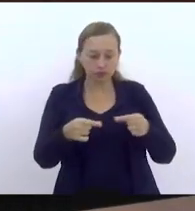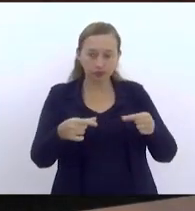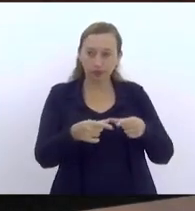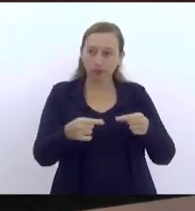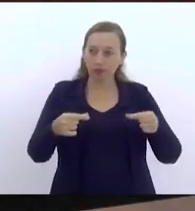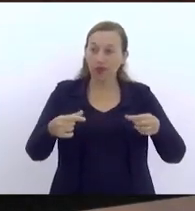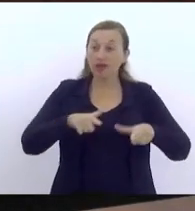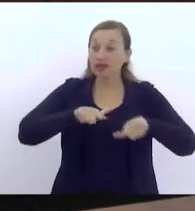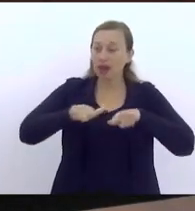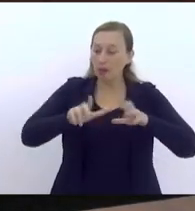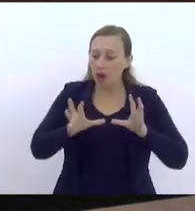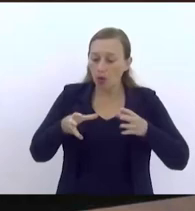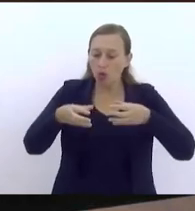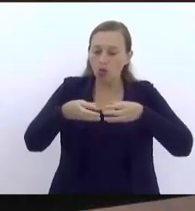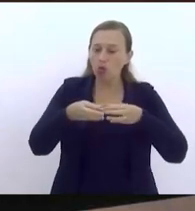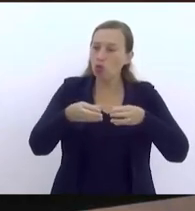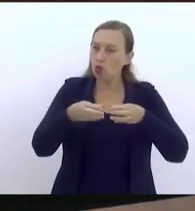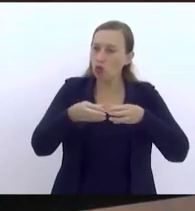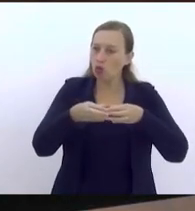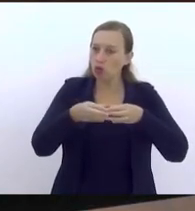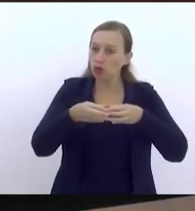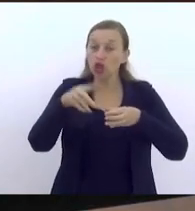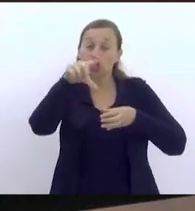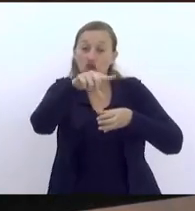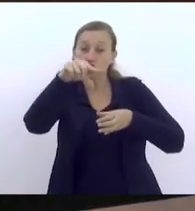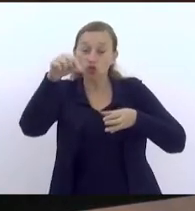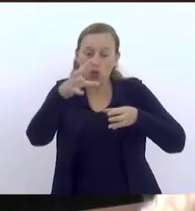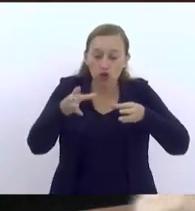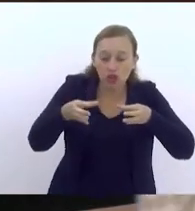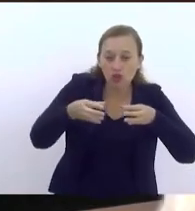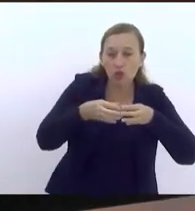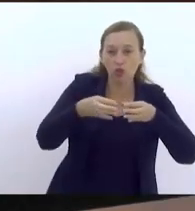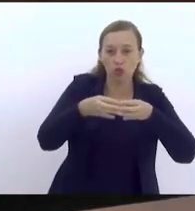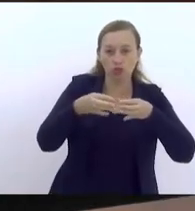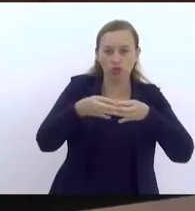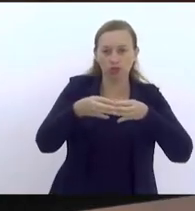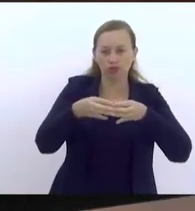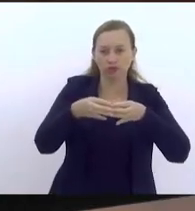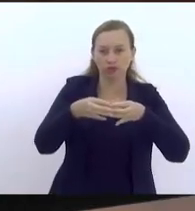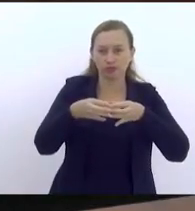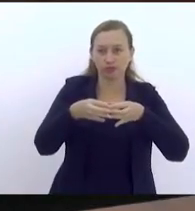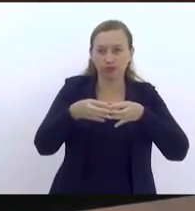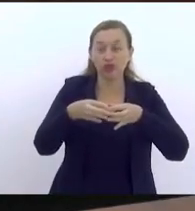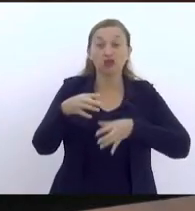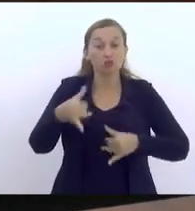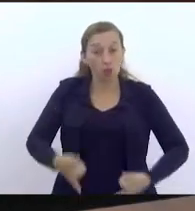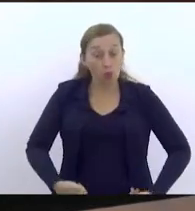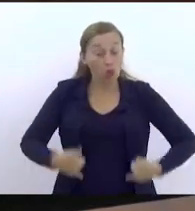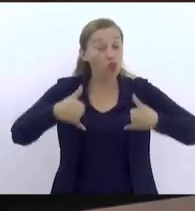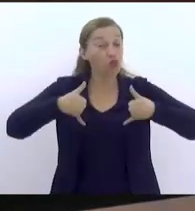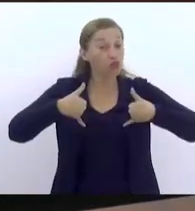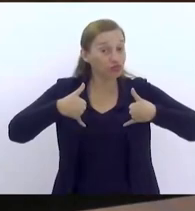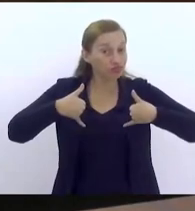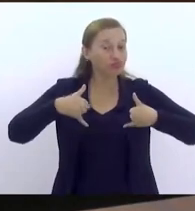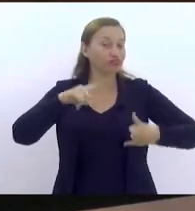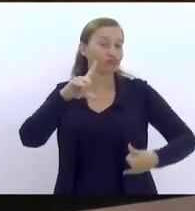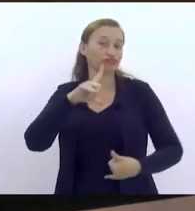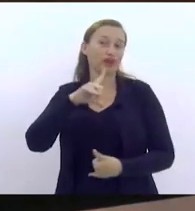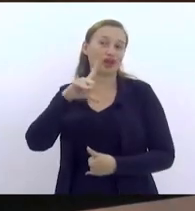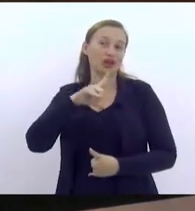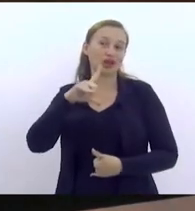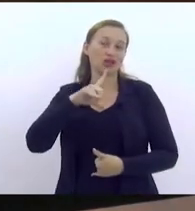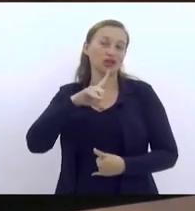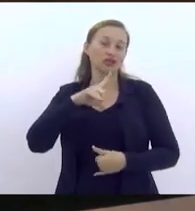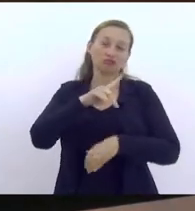coletivamente, decide coletivamente e tem um orgulho imenso do